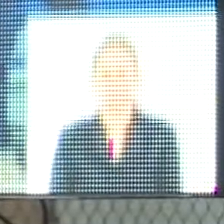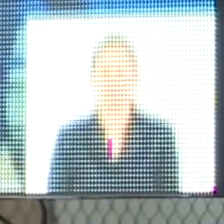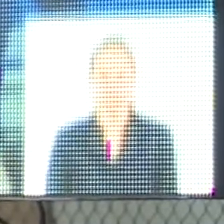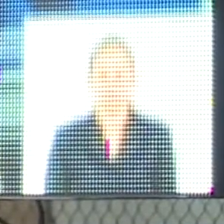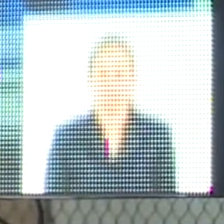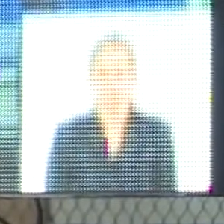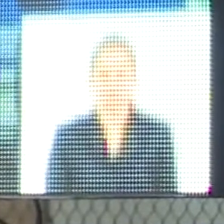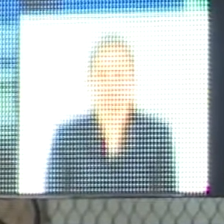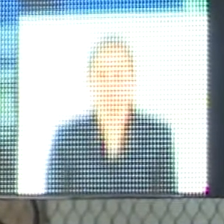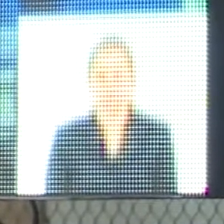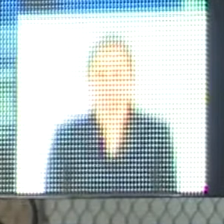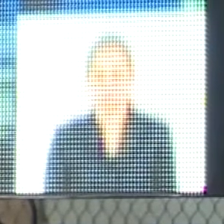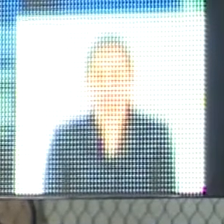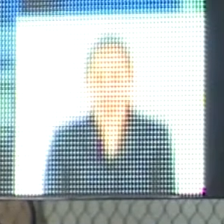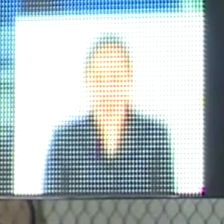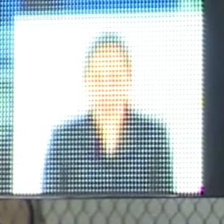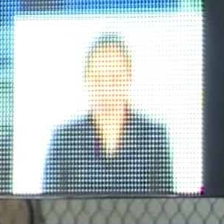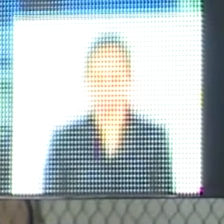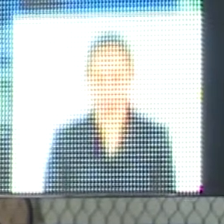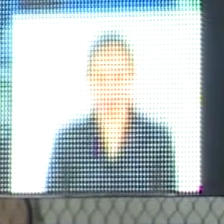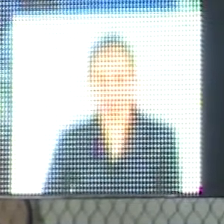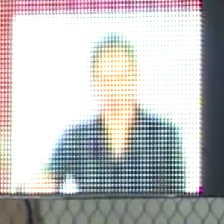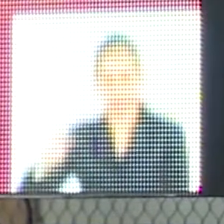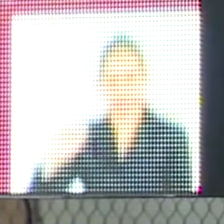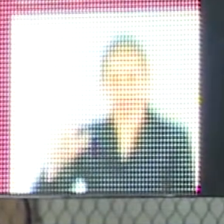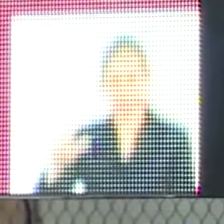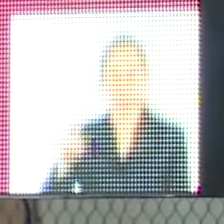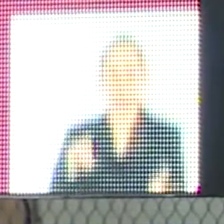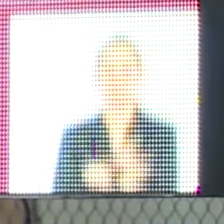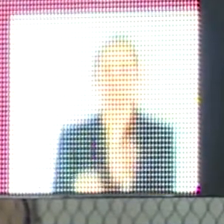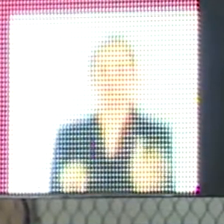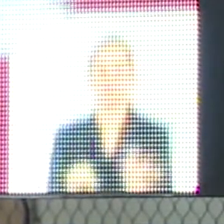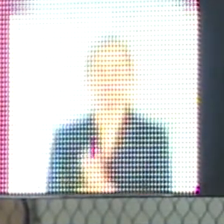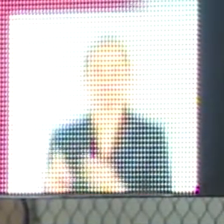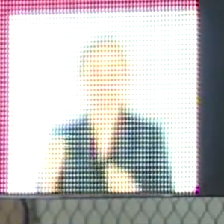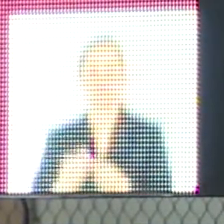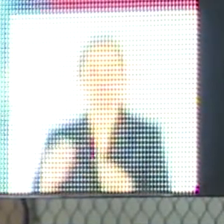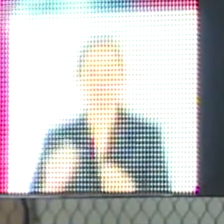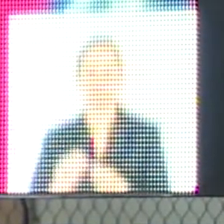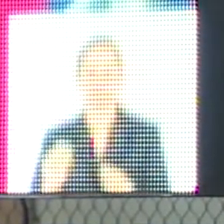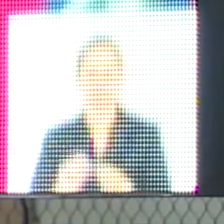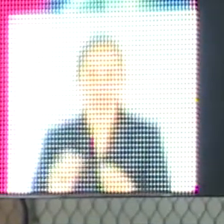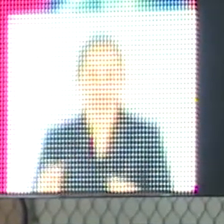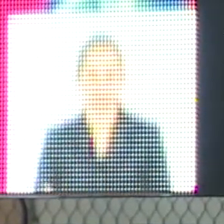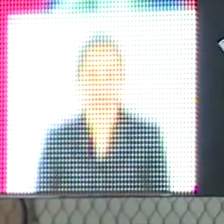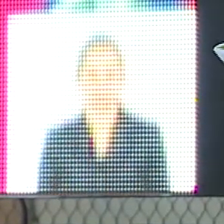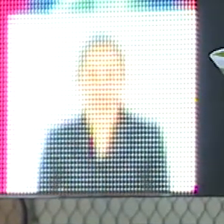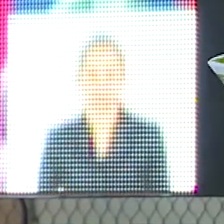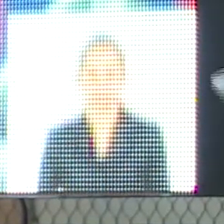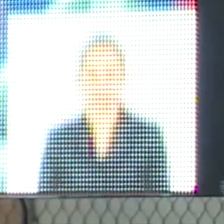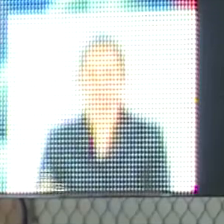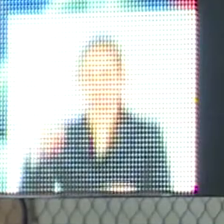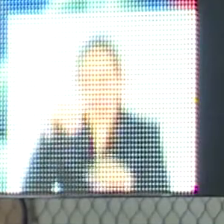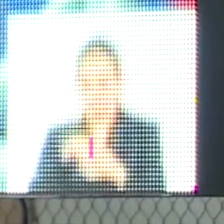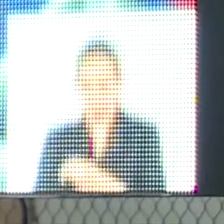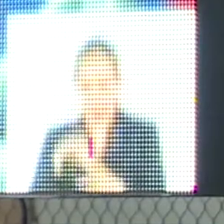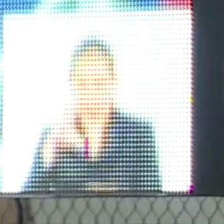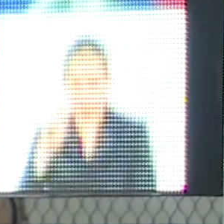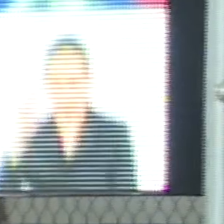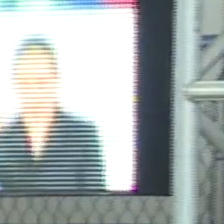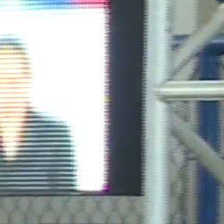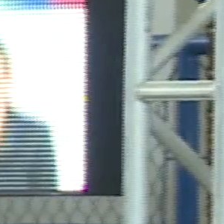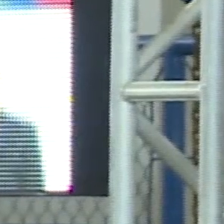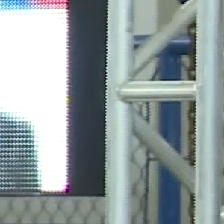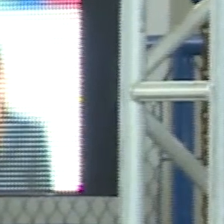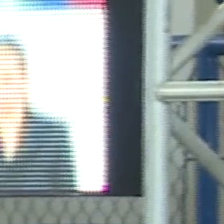Dentre os combustíveis a seguir, assinale aquele que não contribui para o aumento da emissão do gás